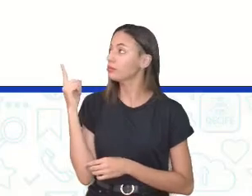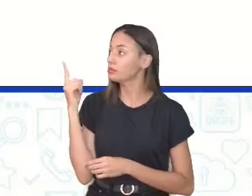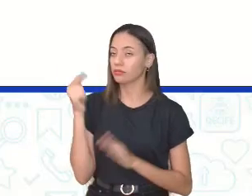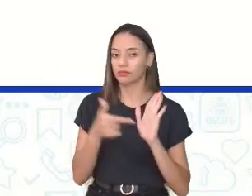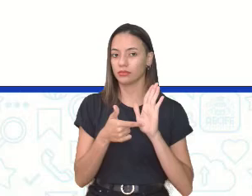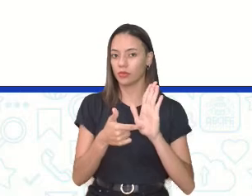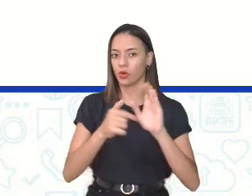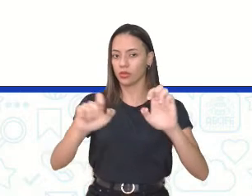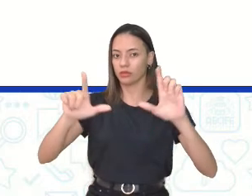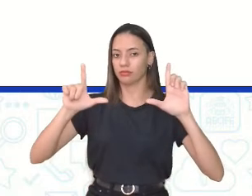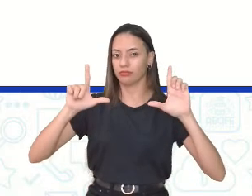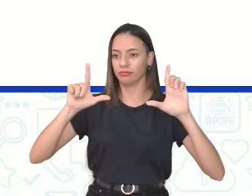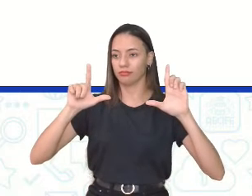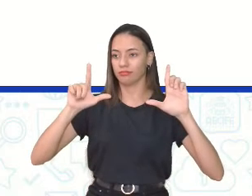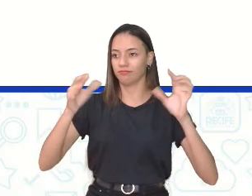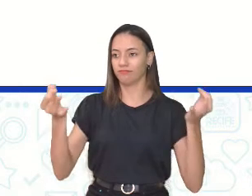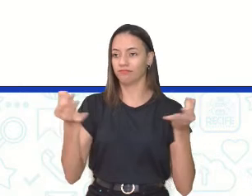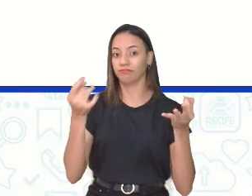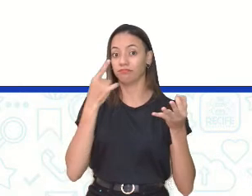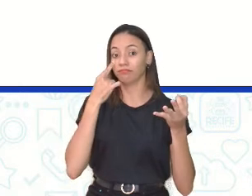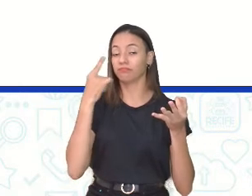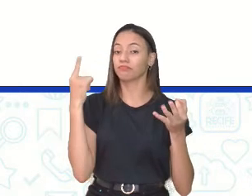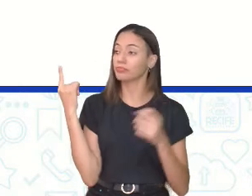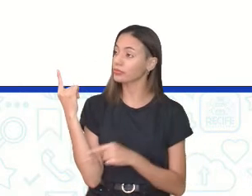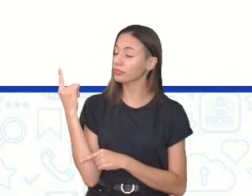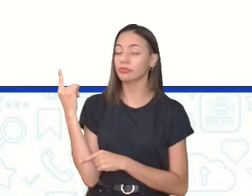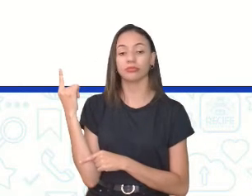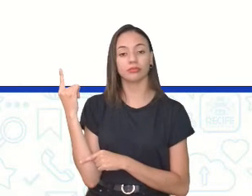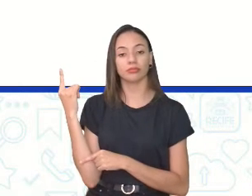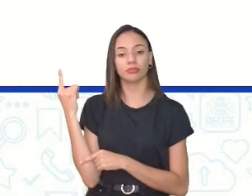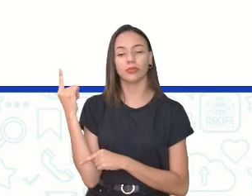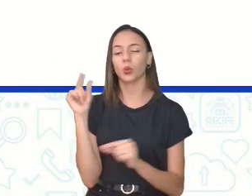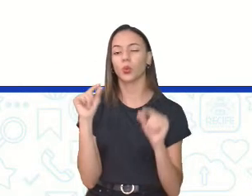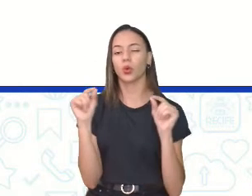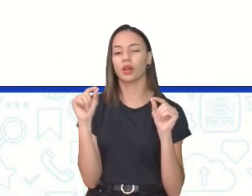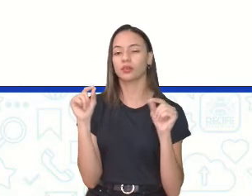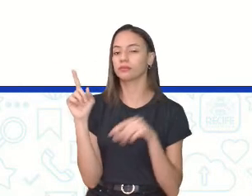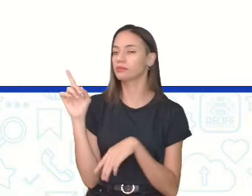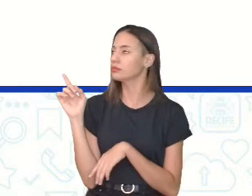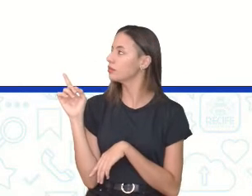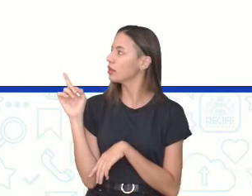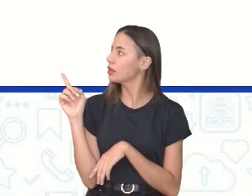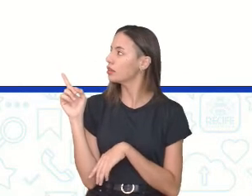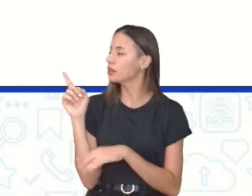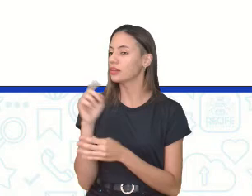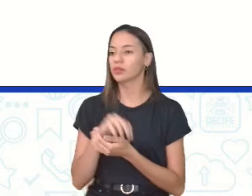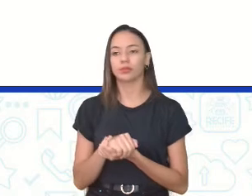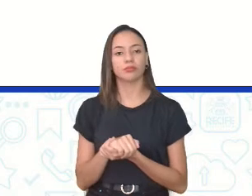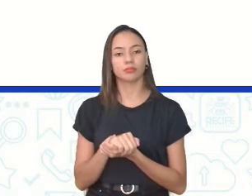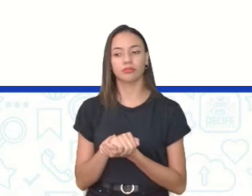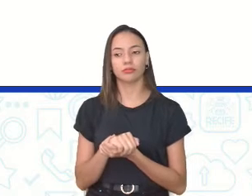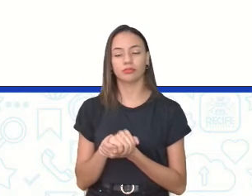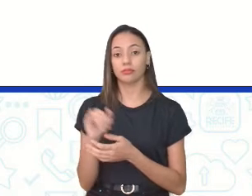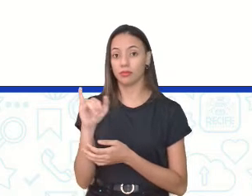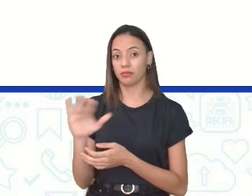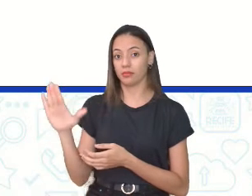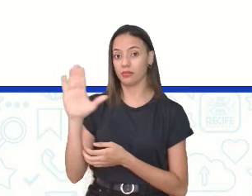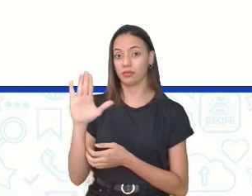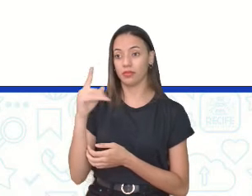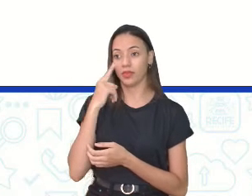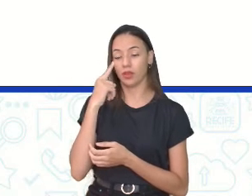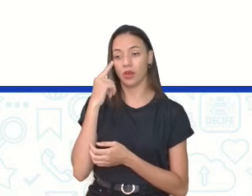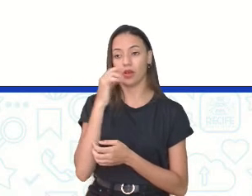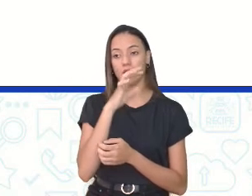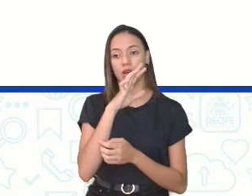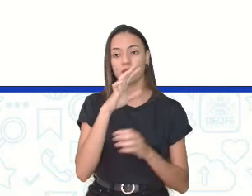na tela aí, gente. Ó, perfeito. Então, gente, olha só. A gente tem aí na figura, né?